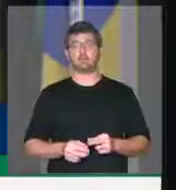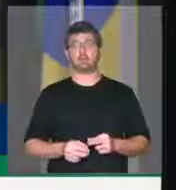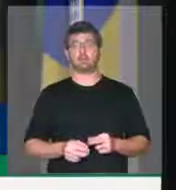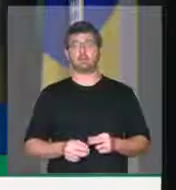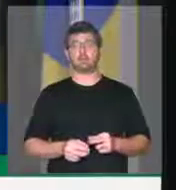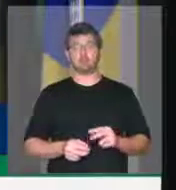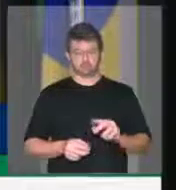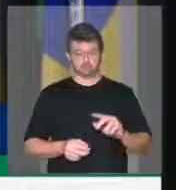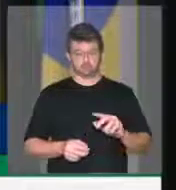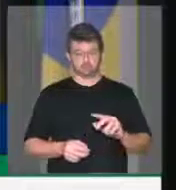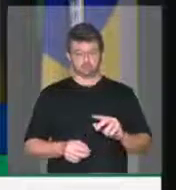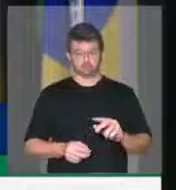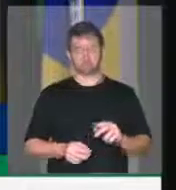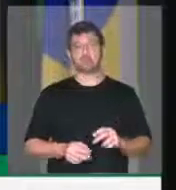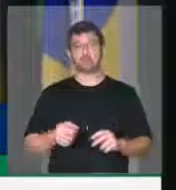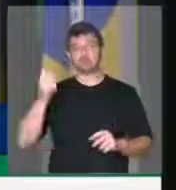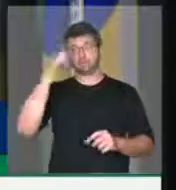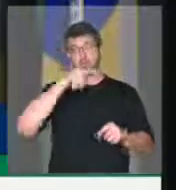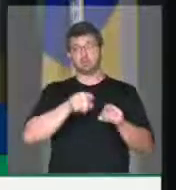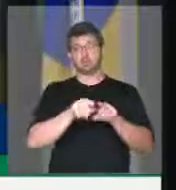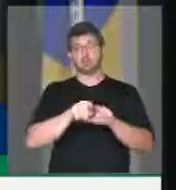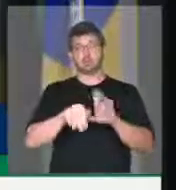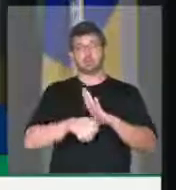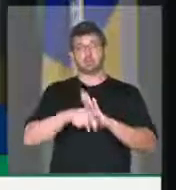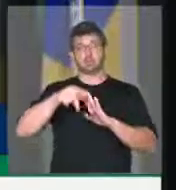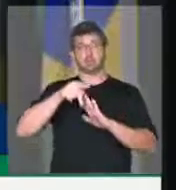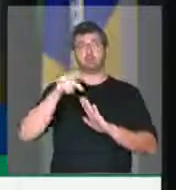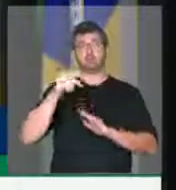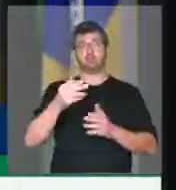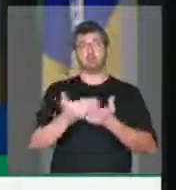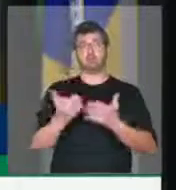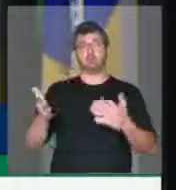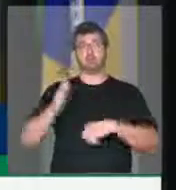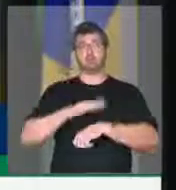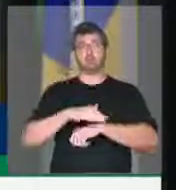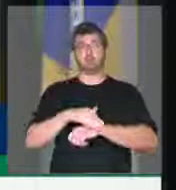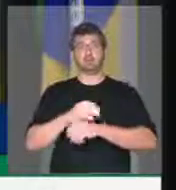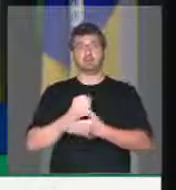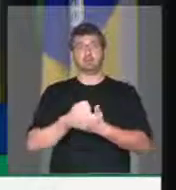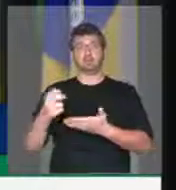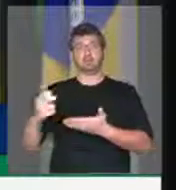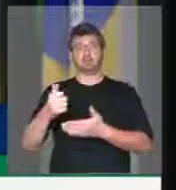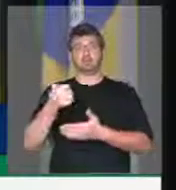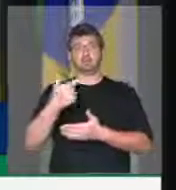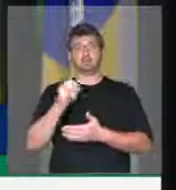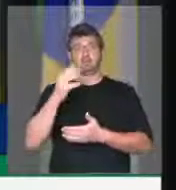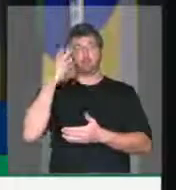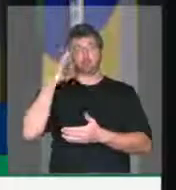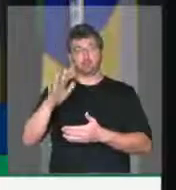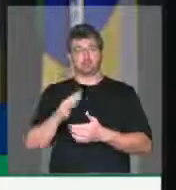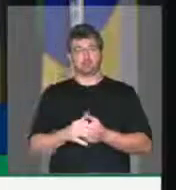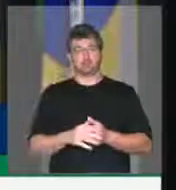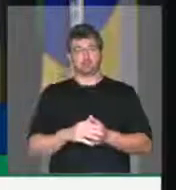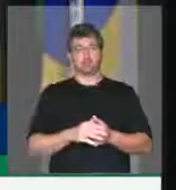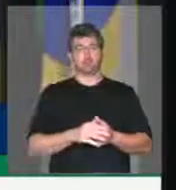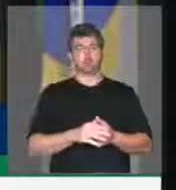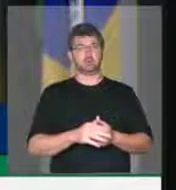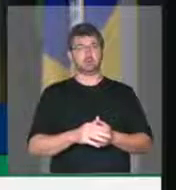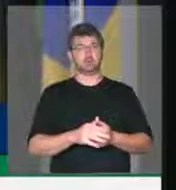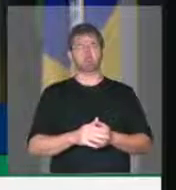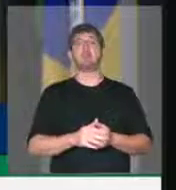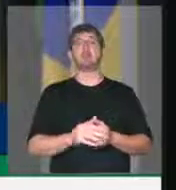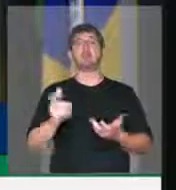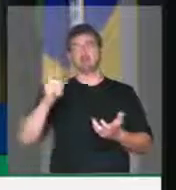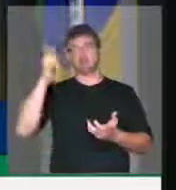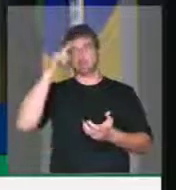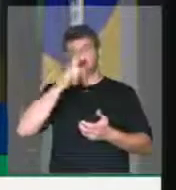estoque de medidas provisórias, que perde o seu efeito no prazo que se viabiliza a partir de sua missão, que tem condições de